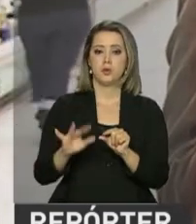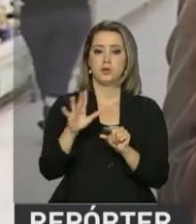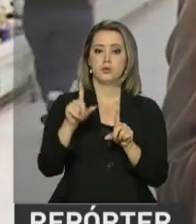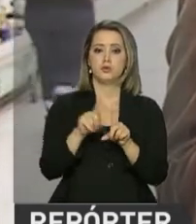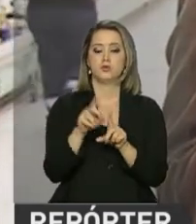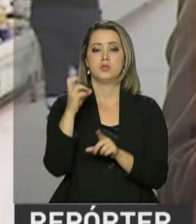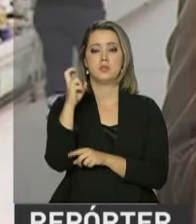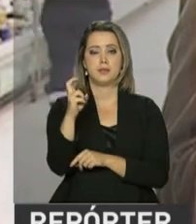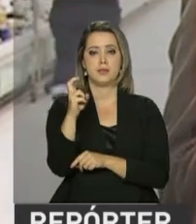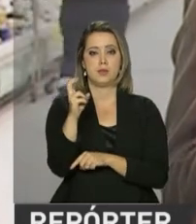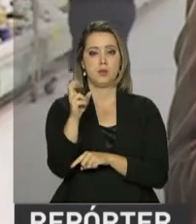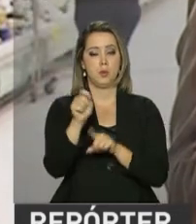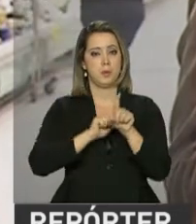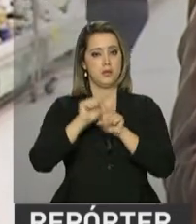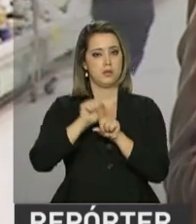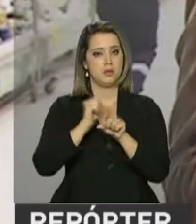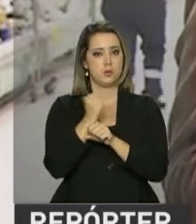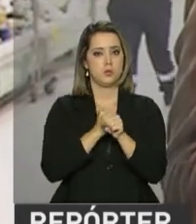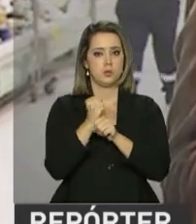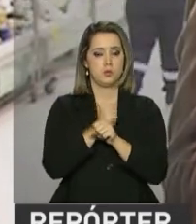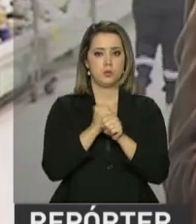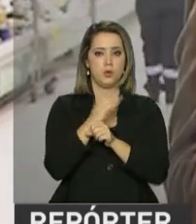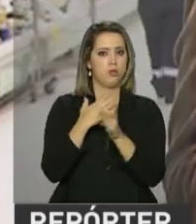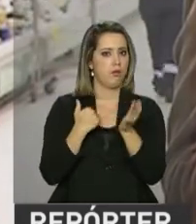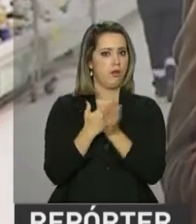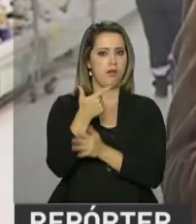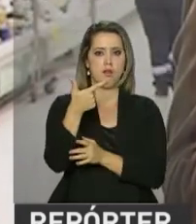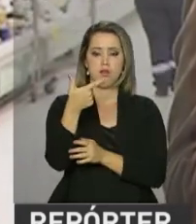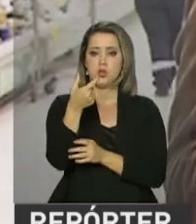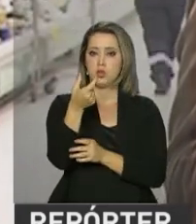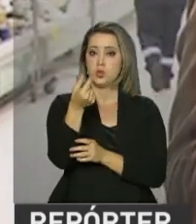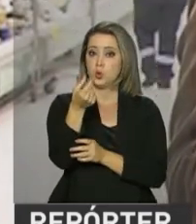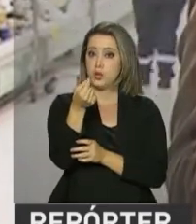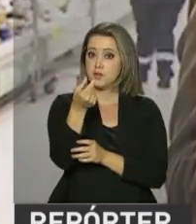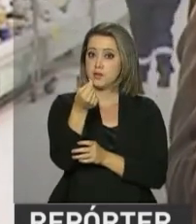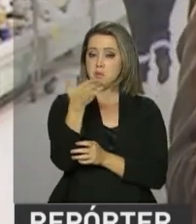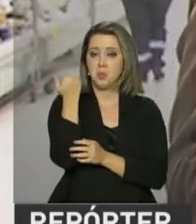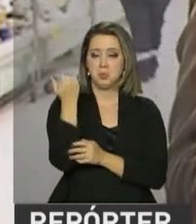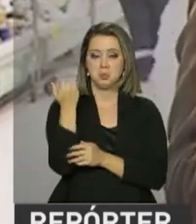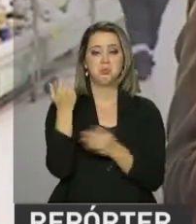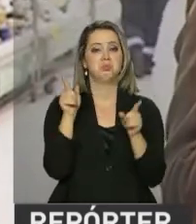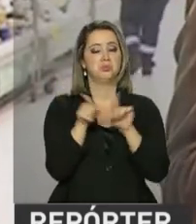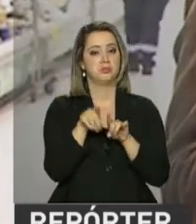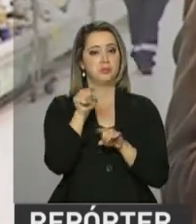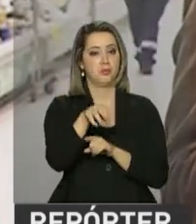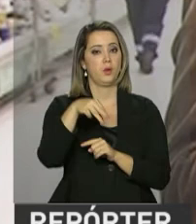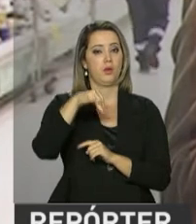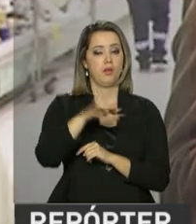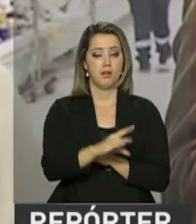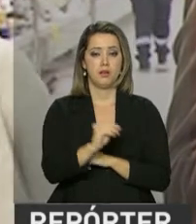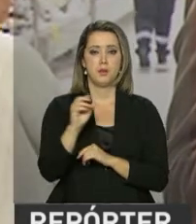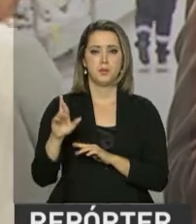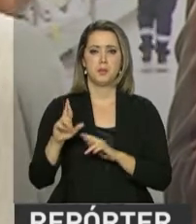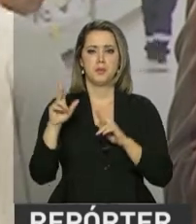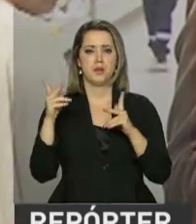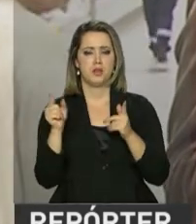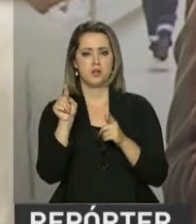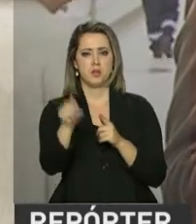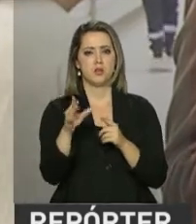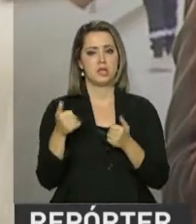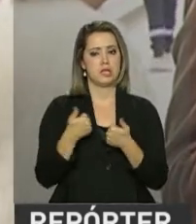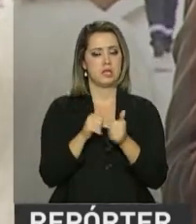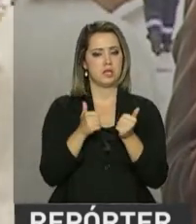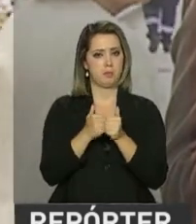primeiros cinco meses do ano desde 2000 o mês de maio os principais responsáveis pela variação de preços foram os custos com